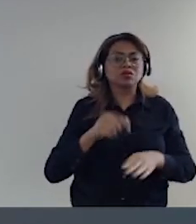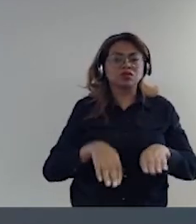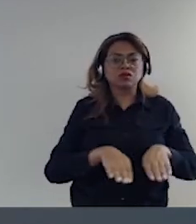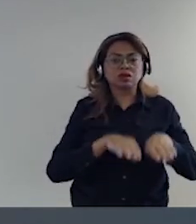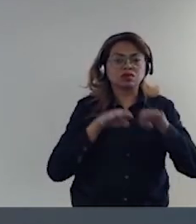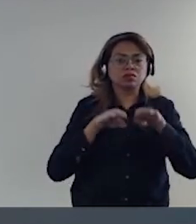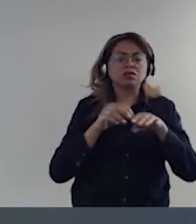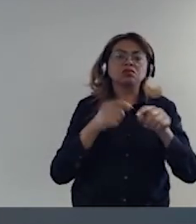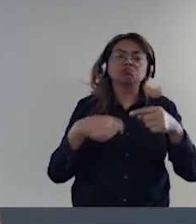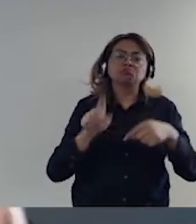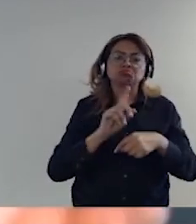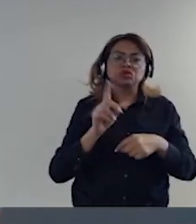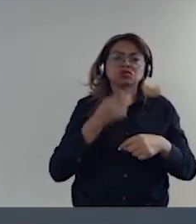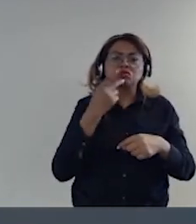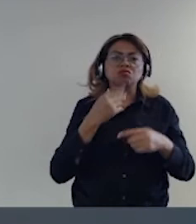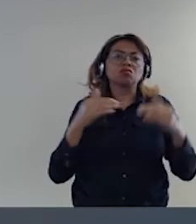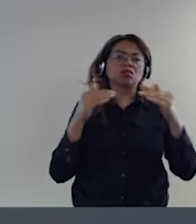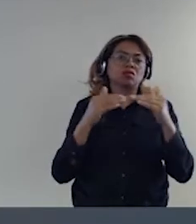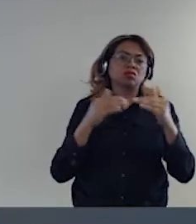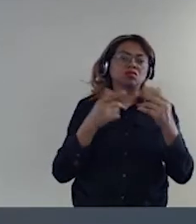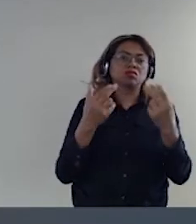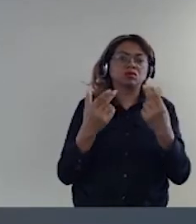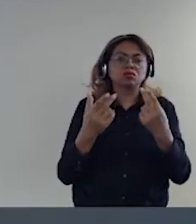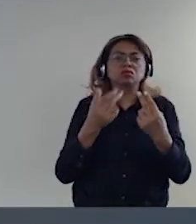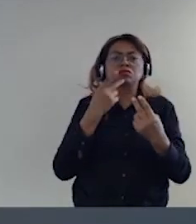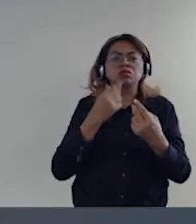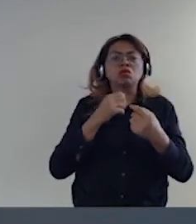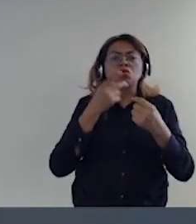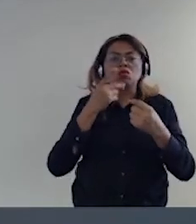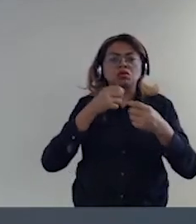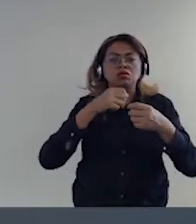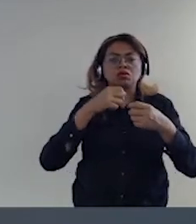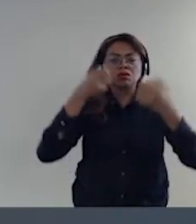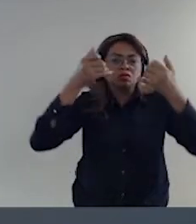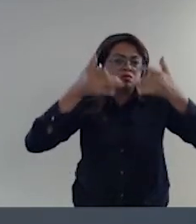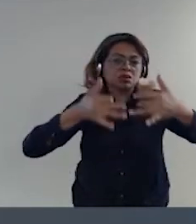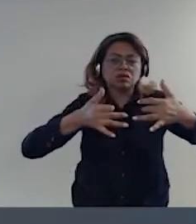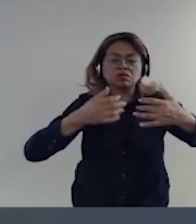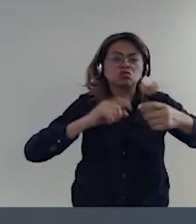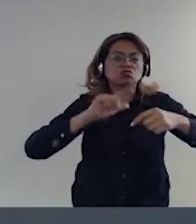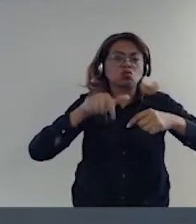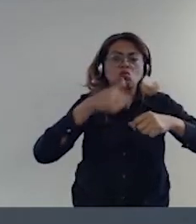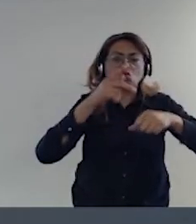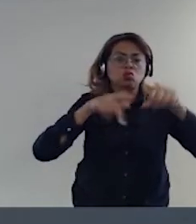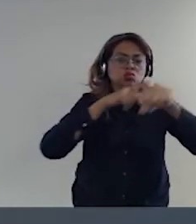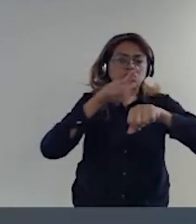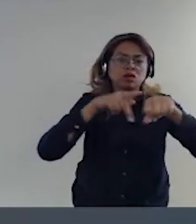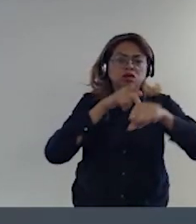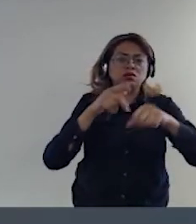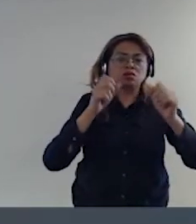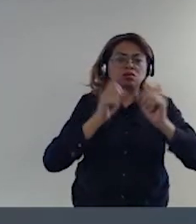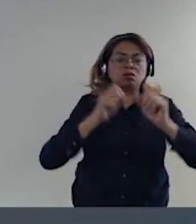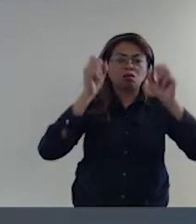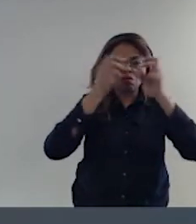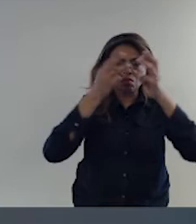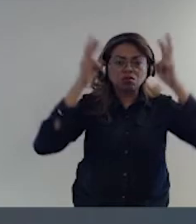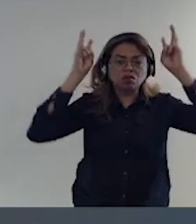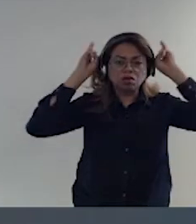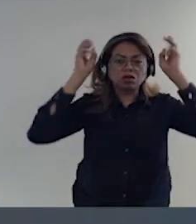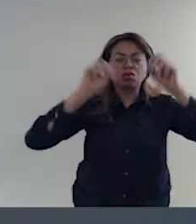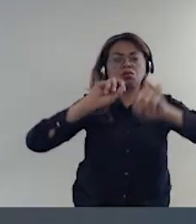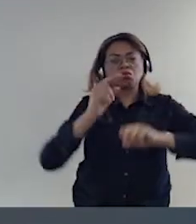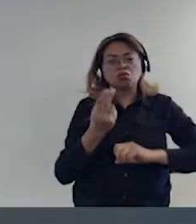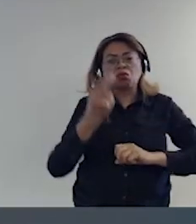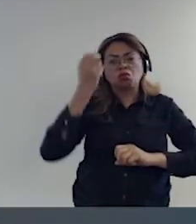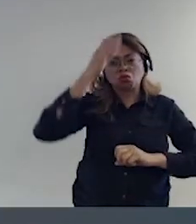aqui não é equidade no sentido romano, no sentido grego, né? Puramente, também não é uma questão matemática, obviamente, mas é no sentido de reequilíbrio.